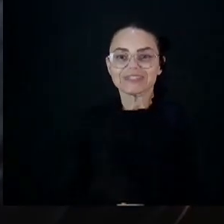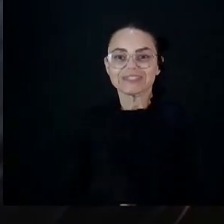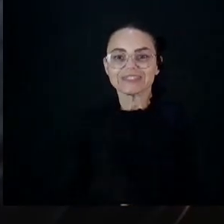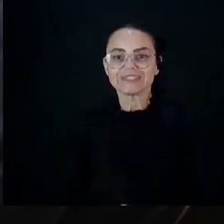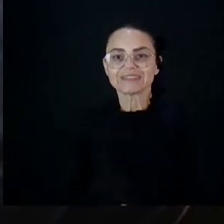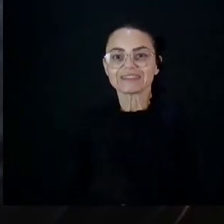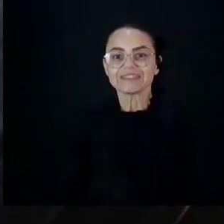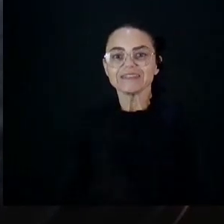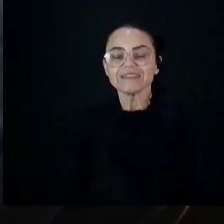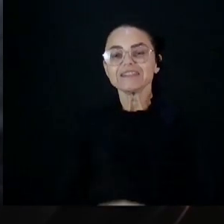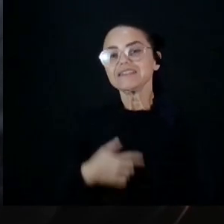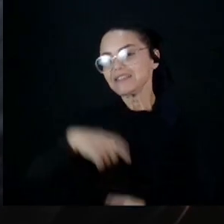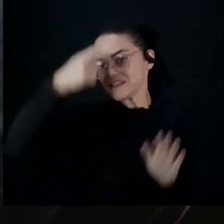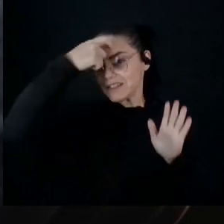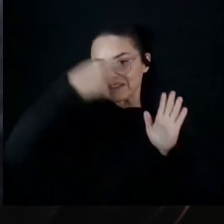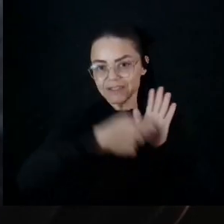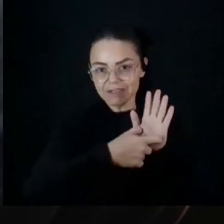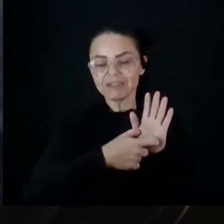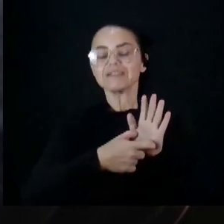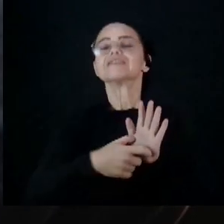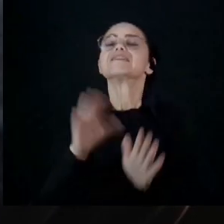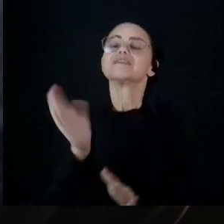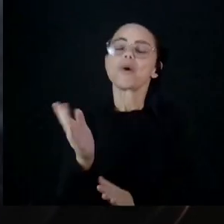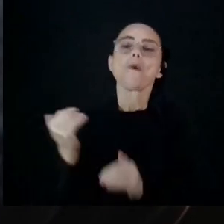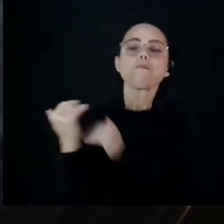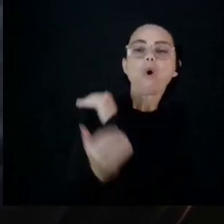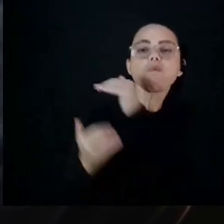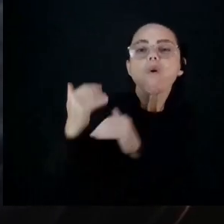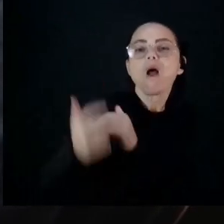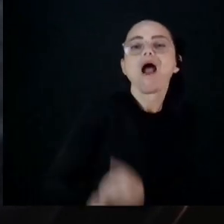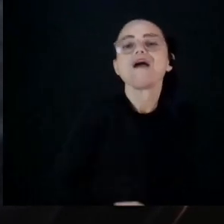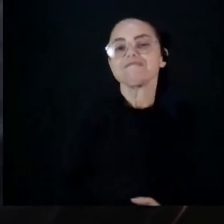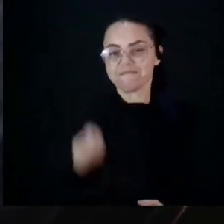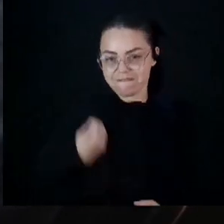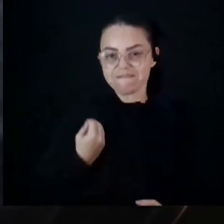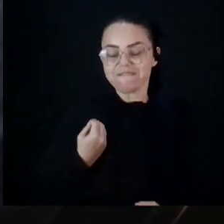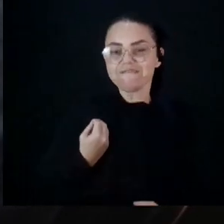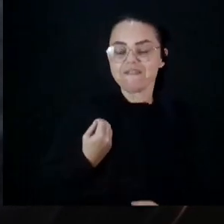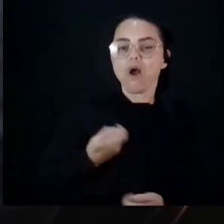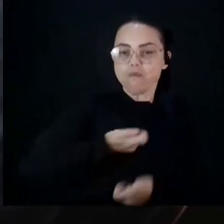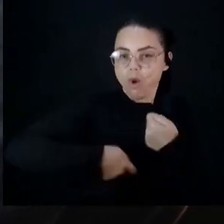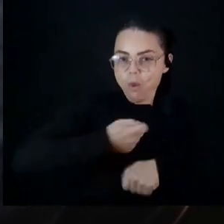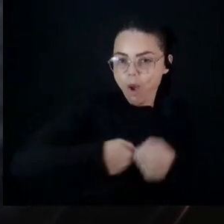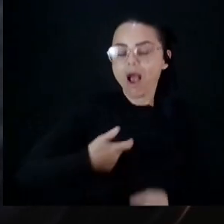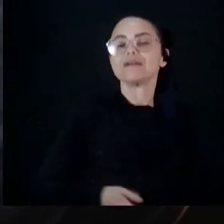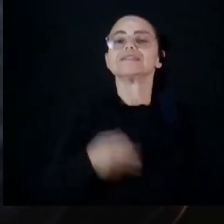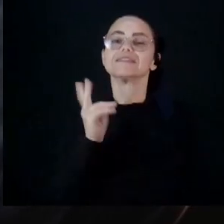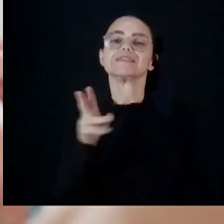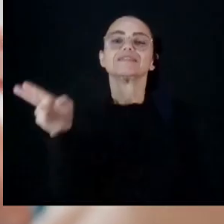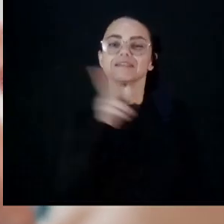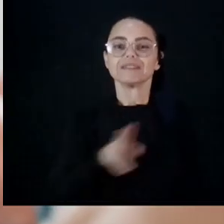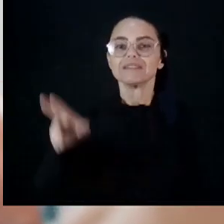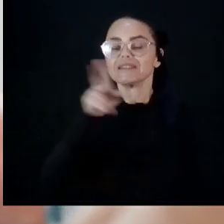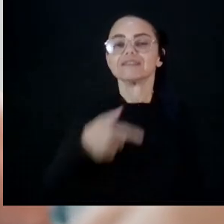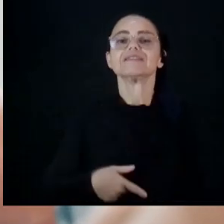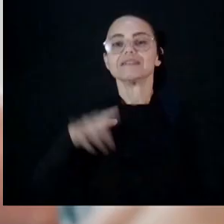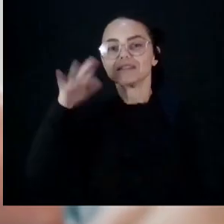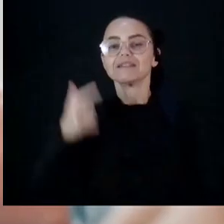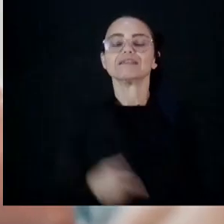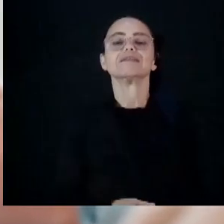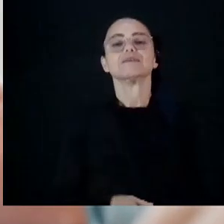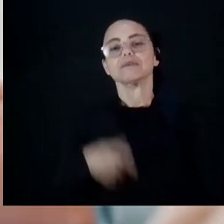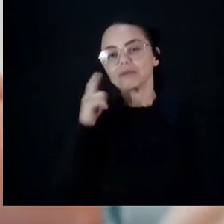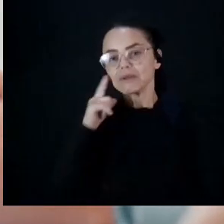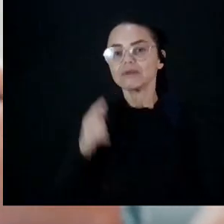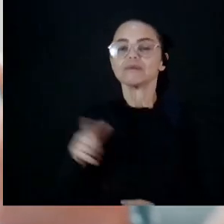A inteligência artificial está cada vez mais presente no mundo dos negócios e vem sendo utilizada para resolver gargalos